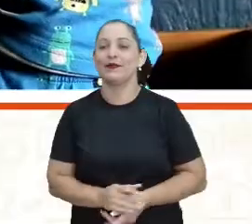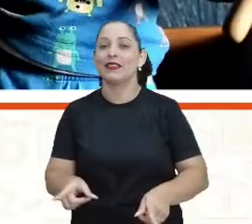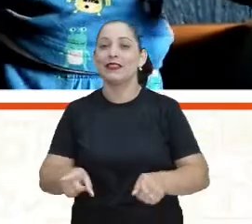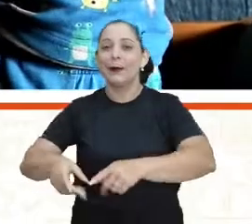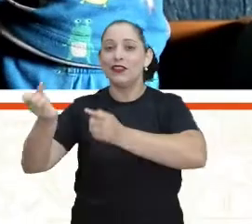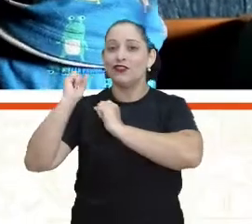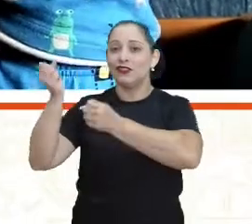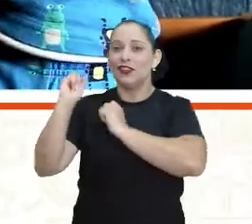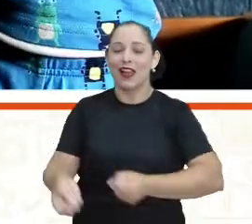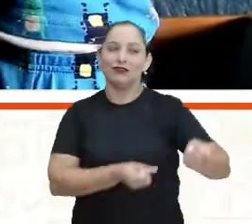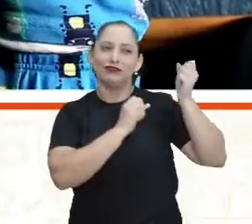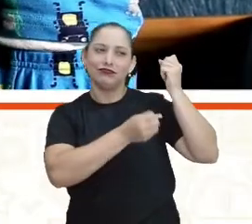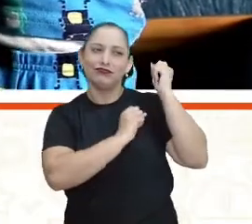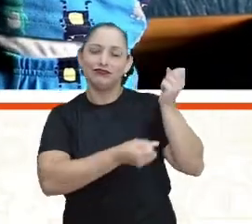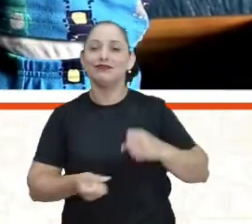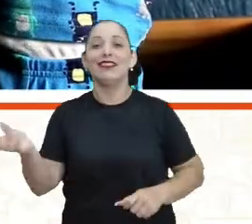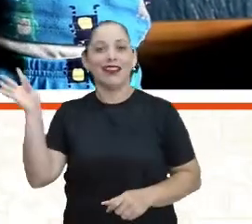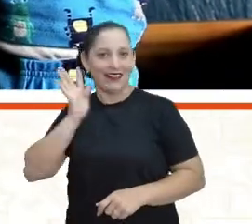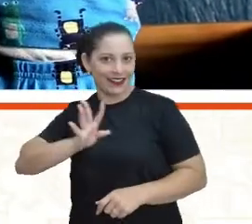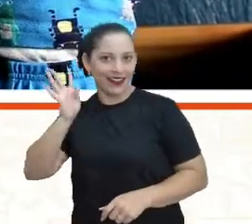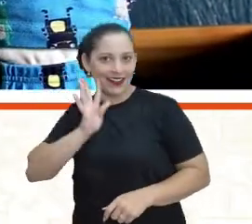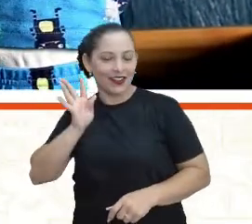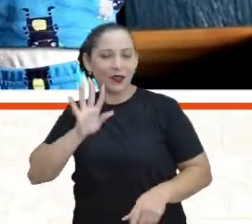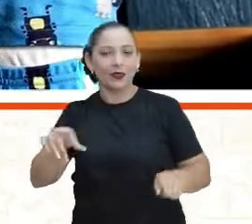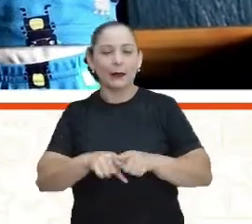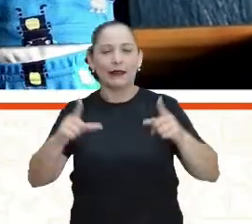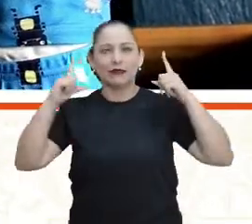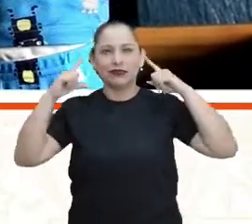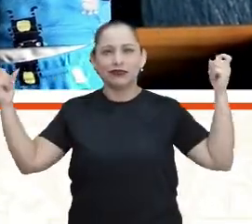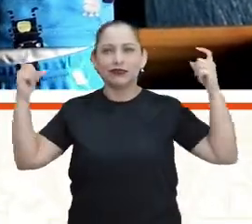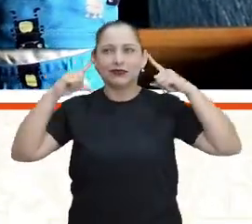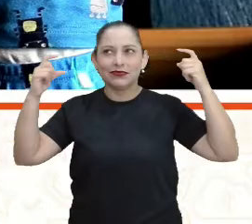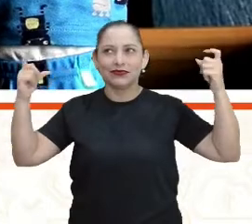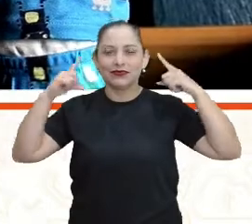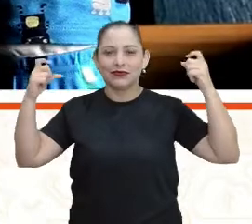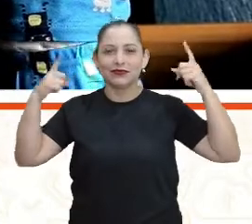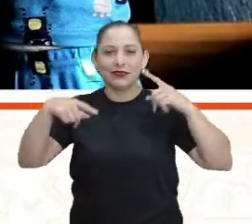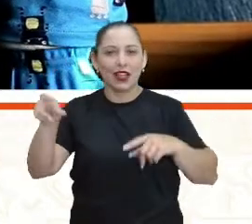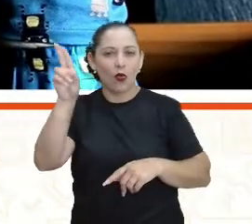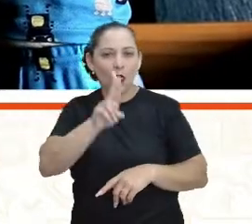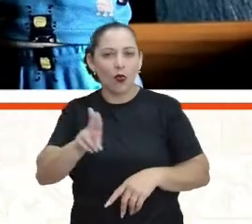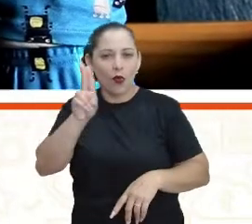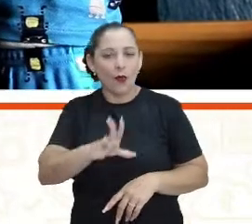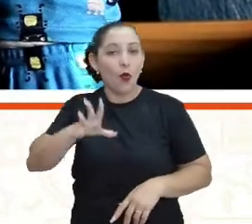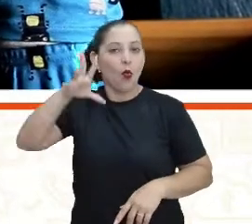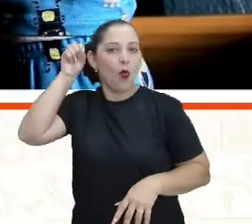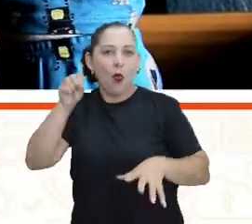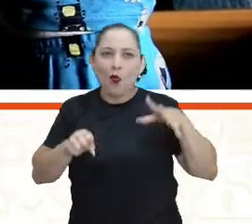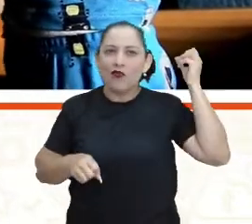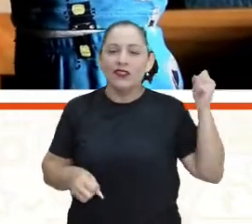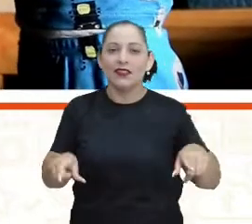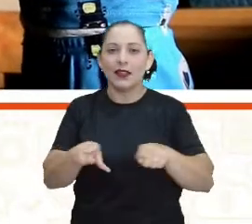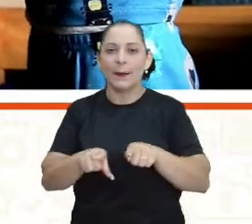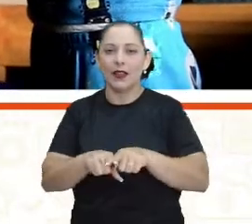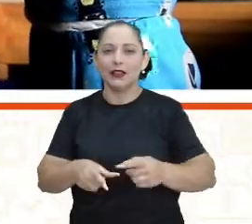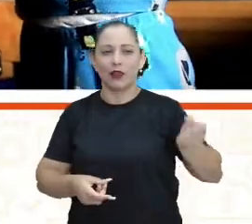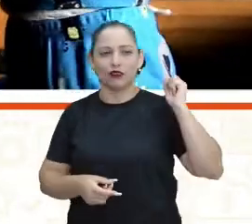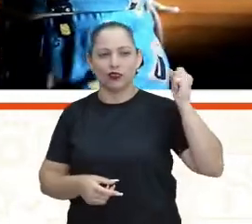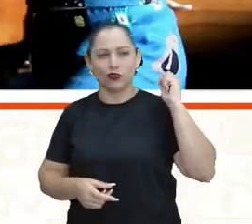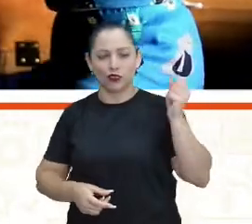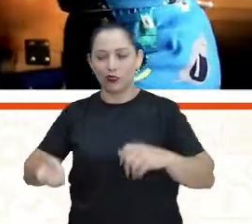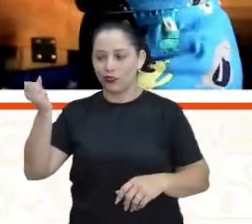Chocalhos divertidos. A gente está falando de estimulação auditiva, né? O material utilizado para desenvolver coordenação motora,